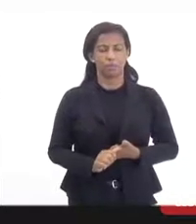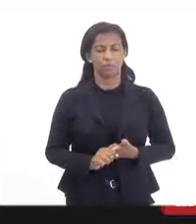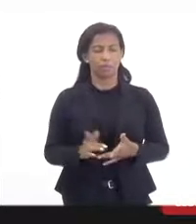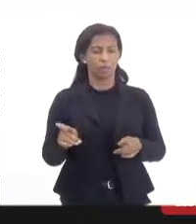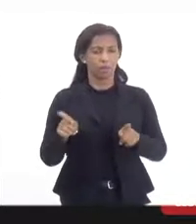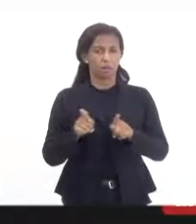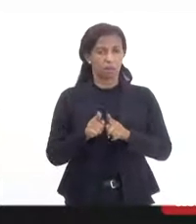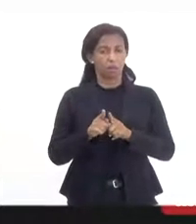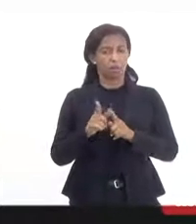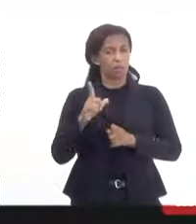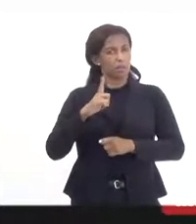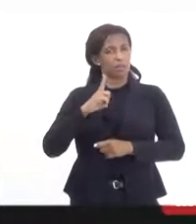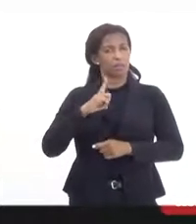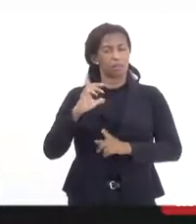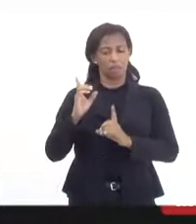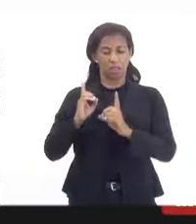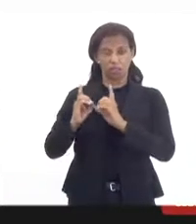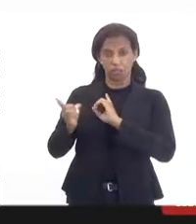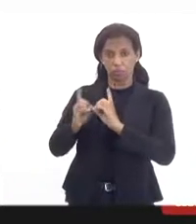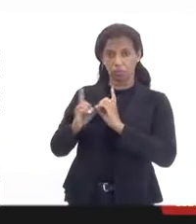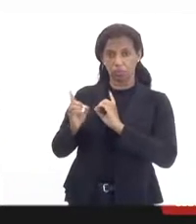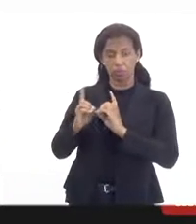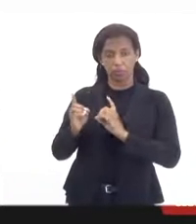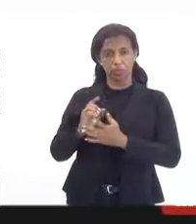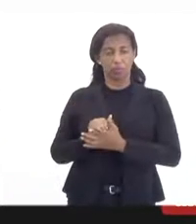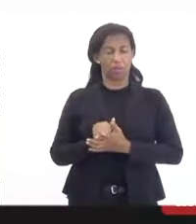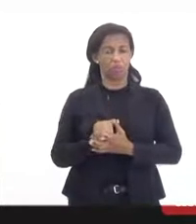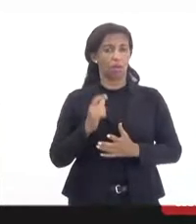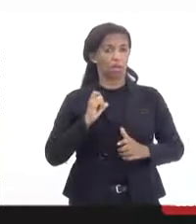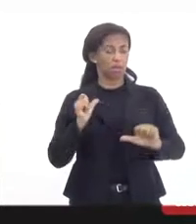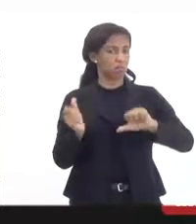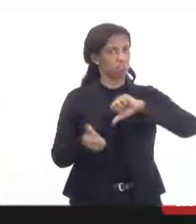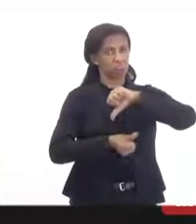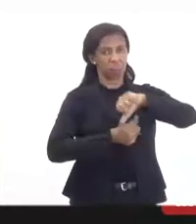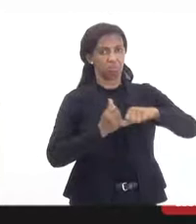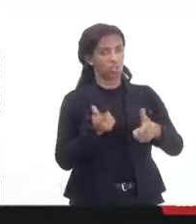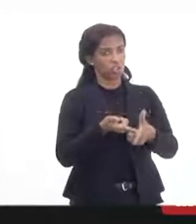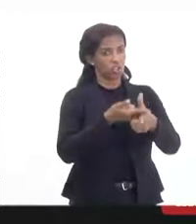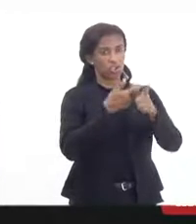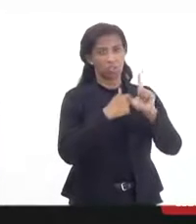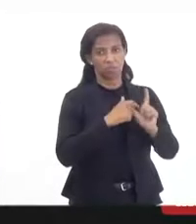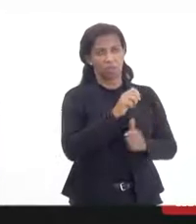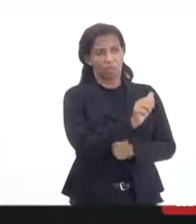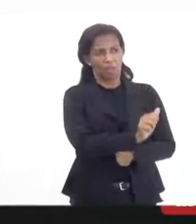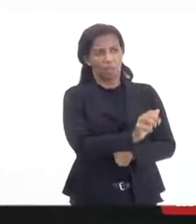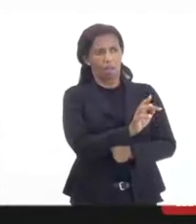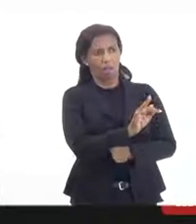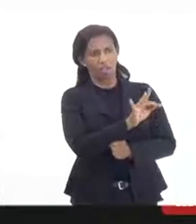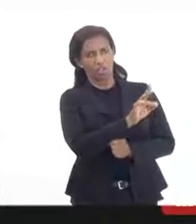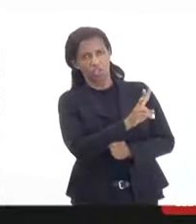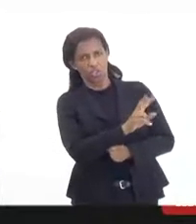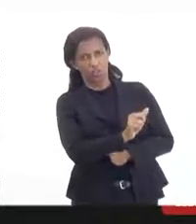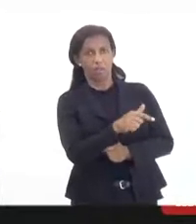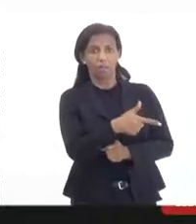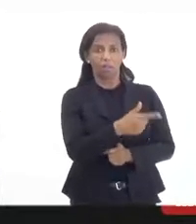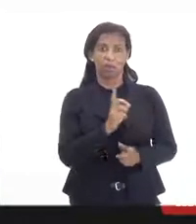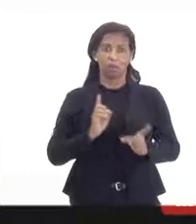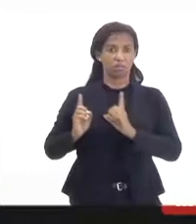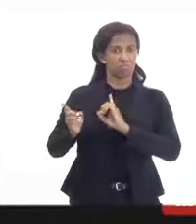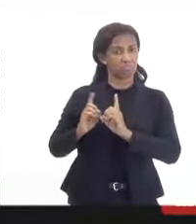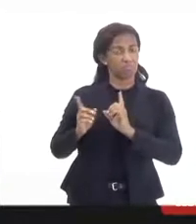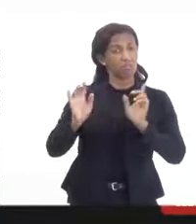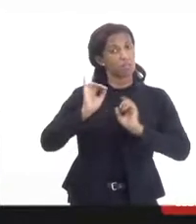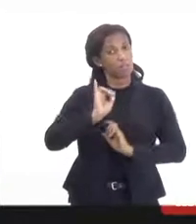estão, logicamente, em discussão, ainda não se tornaram dívida ativa, então essas discussões, caso